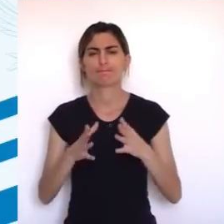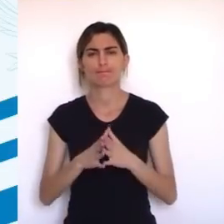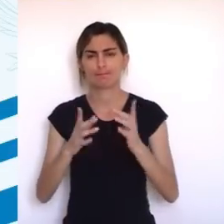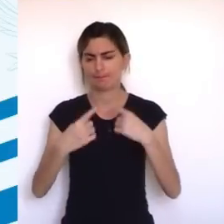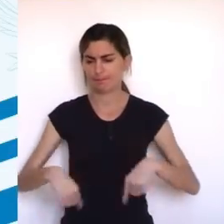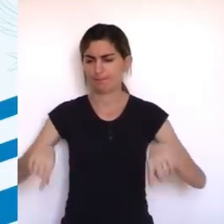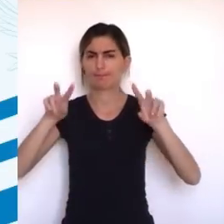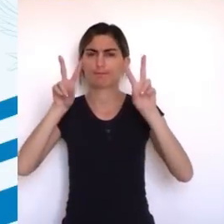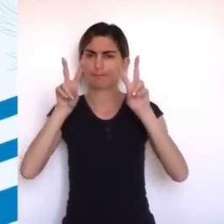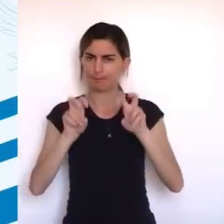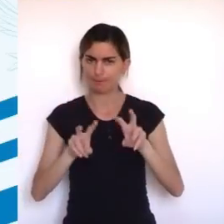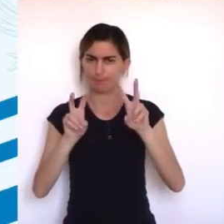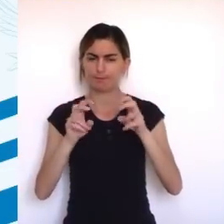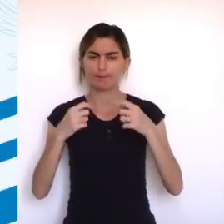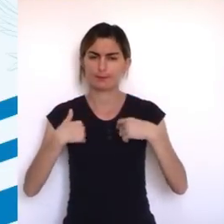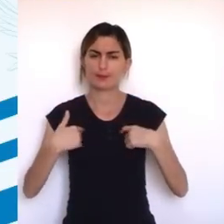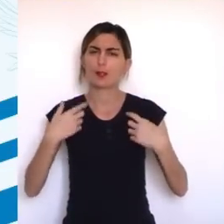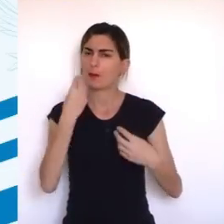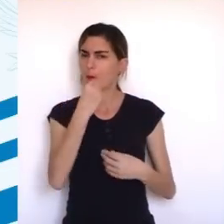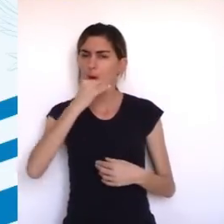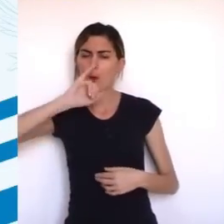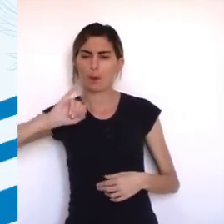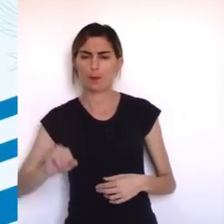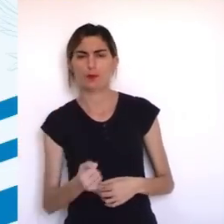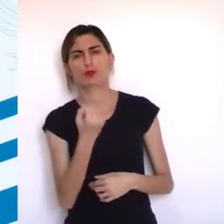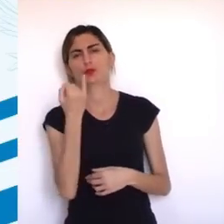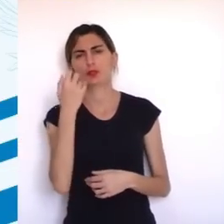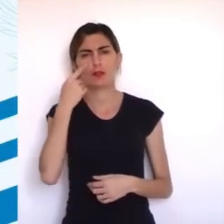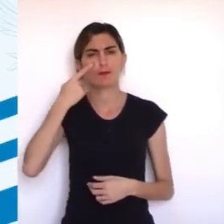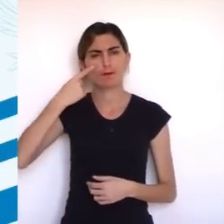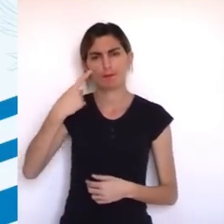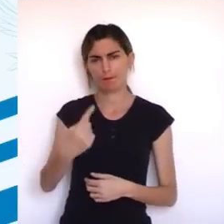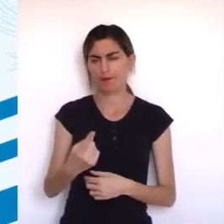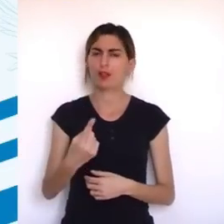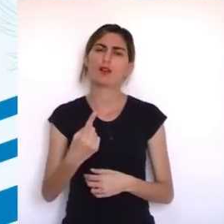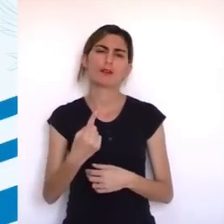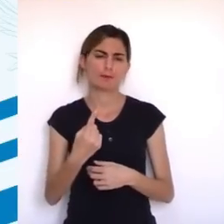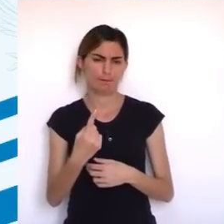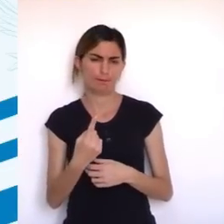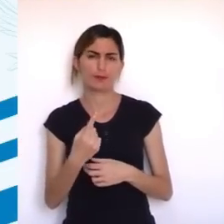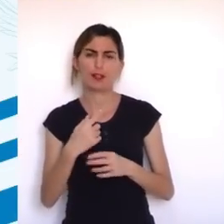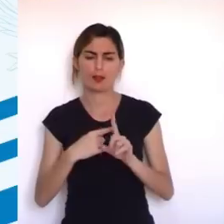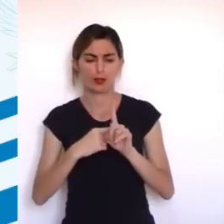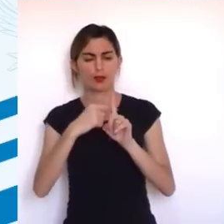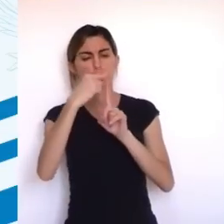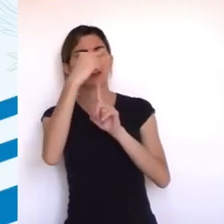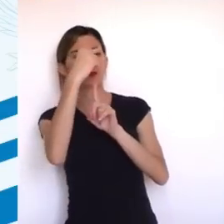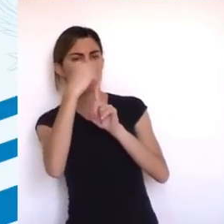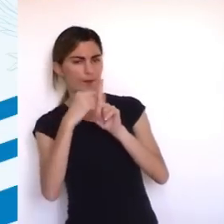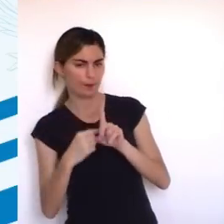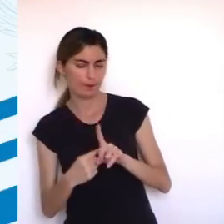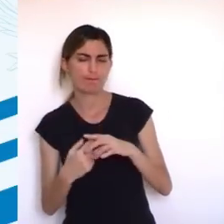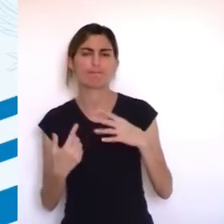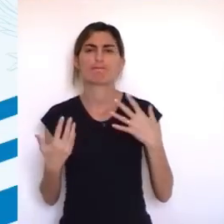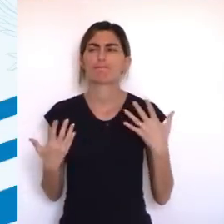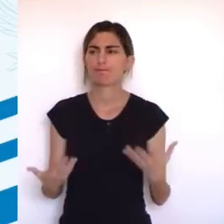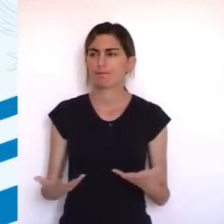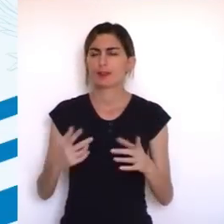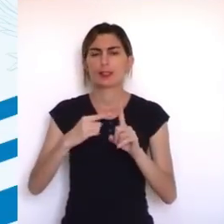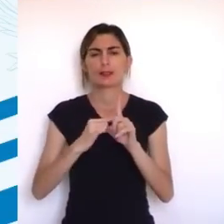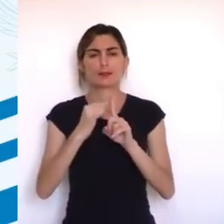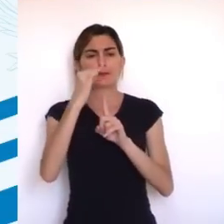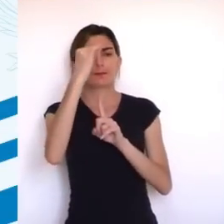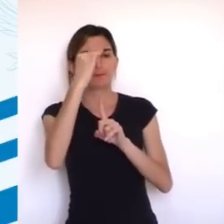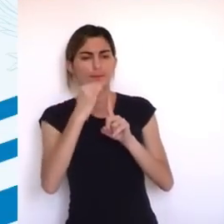pessoal, nesse assunto a gente teve a oportunidade de ver a questão de temperatura,